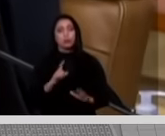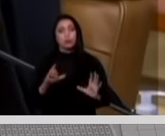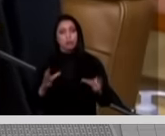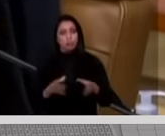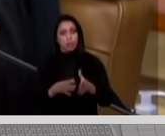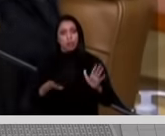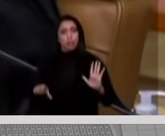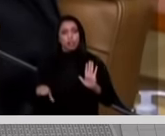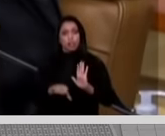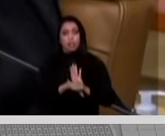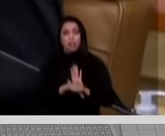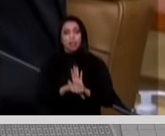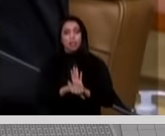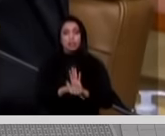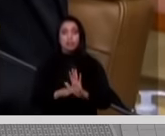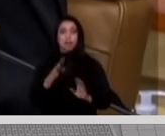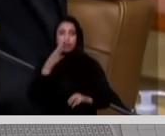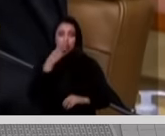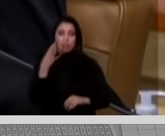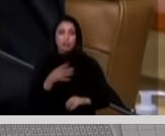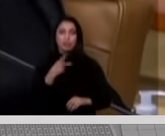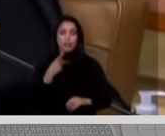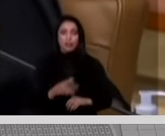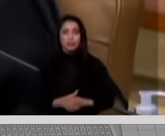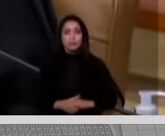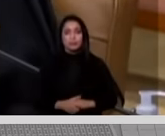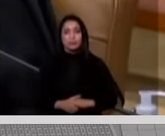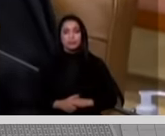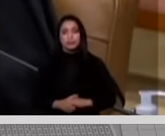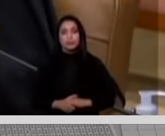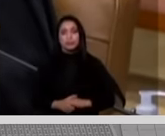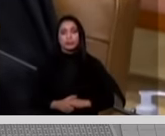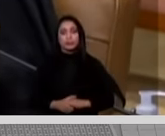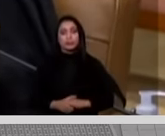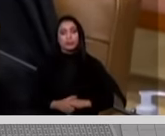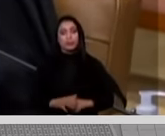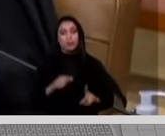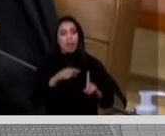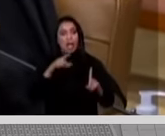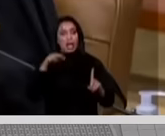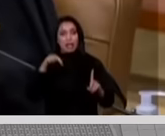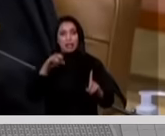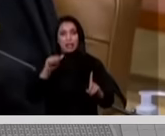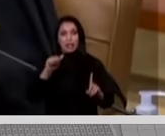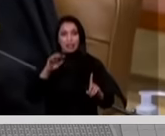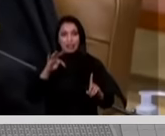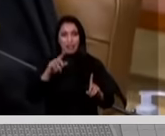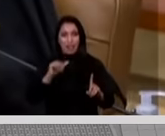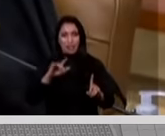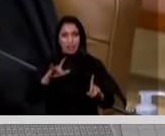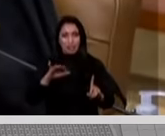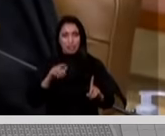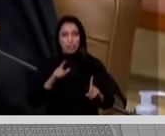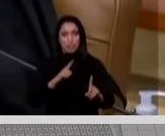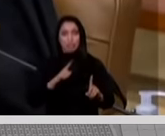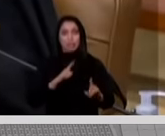na apreciação aí das condutas de mérito da questão, né? Não, senhor, vamos ouvir mais um pouco desse voto para a gente tentar entender melhor.